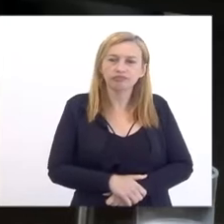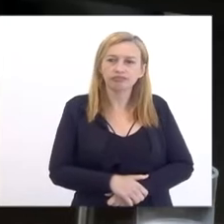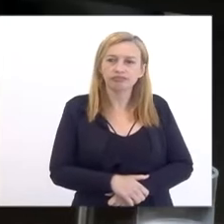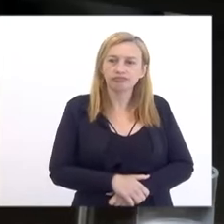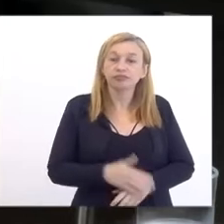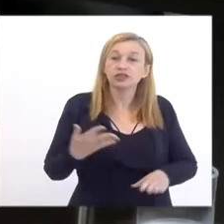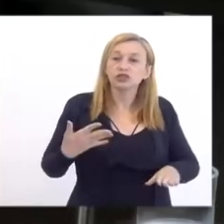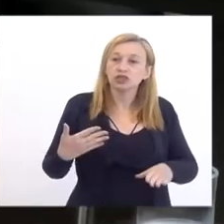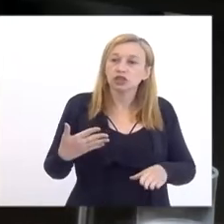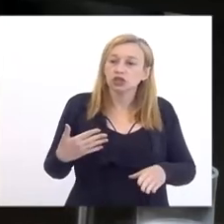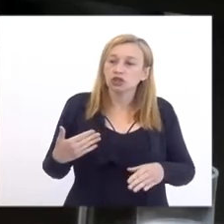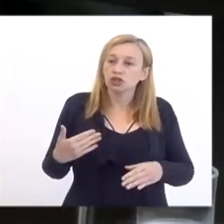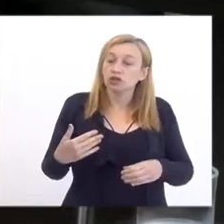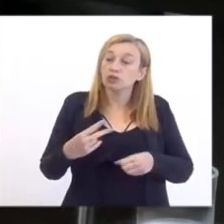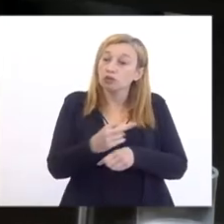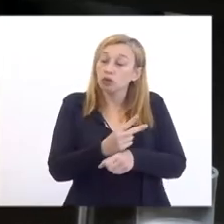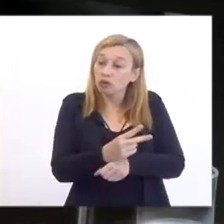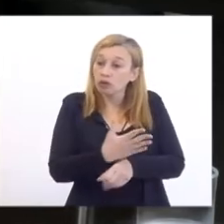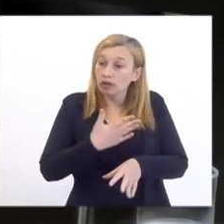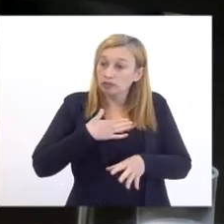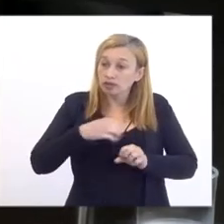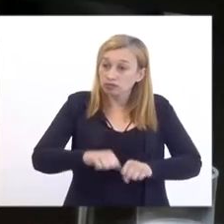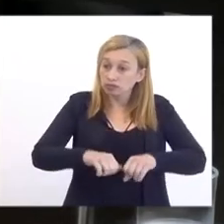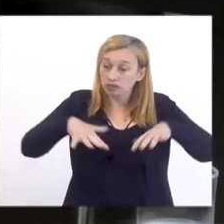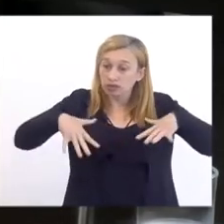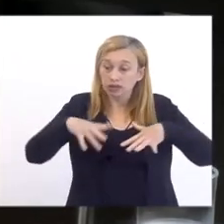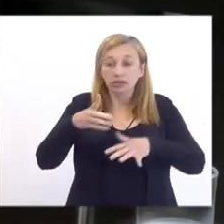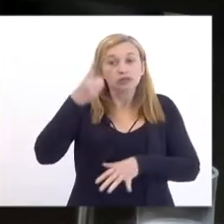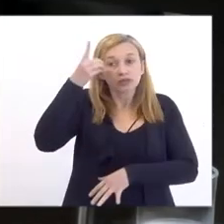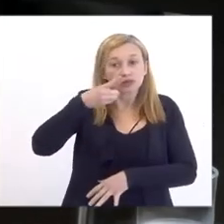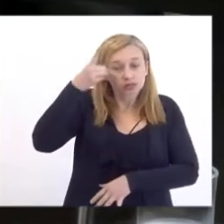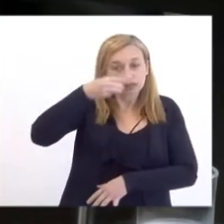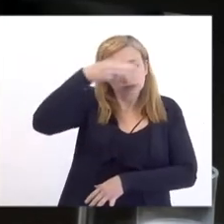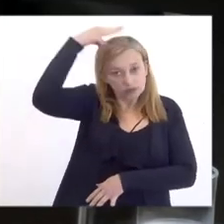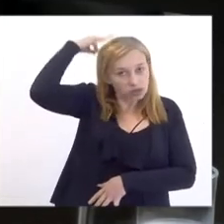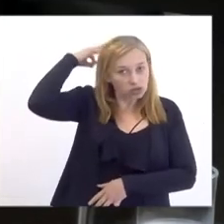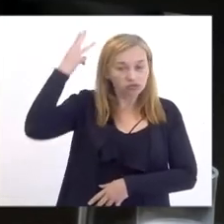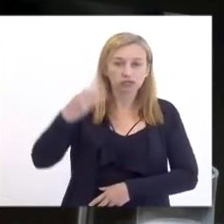O Knoploch chegou a me procurar em plenário, o deputado Márcio Pacheco.